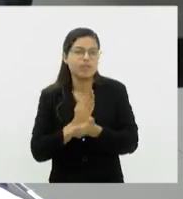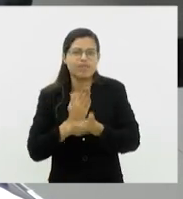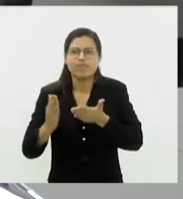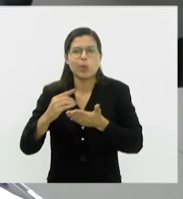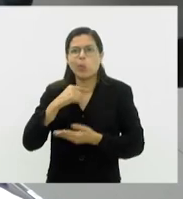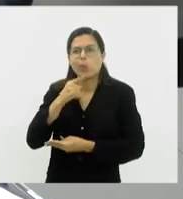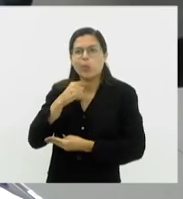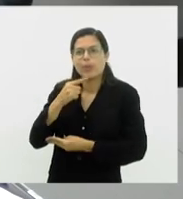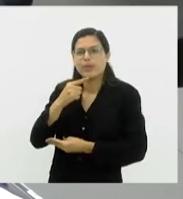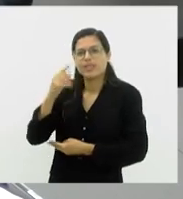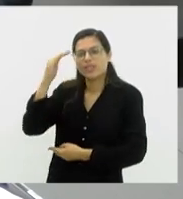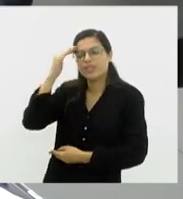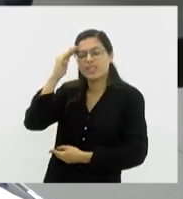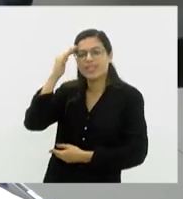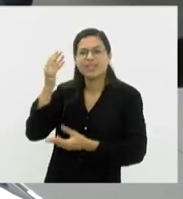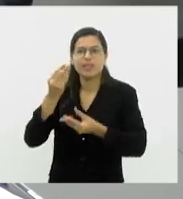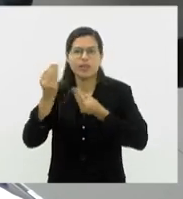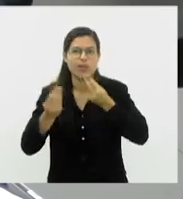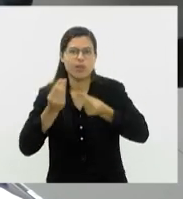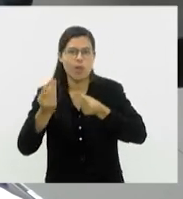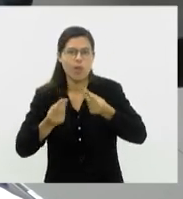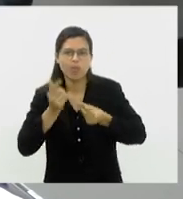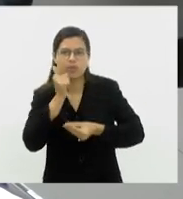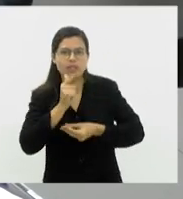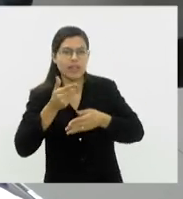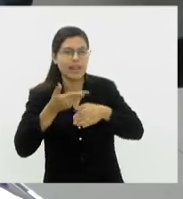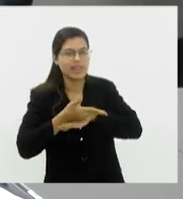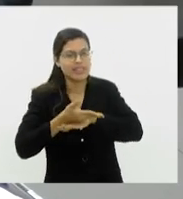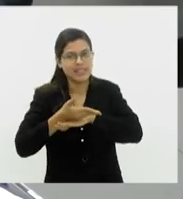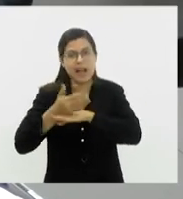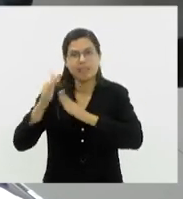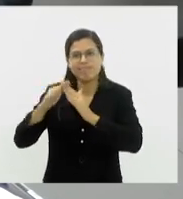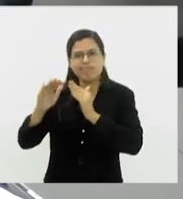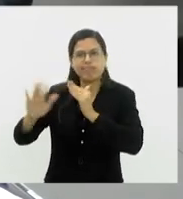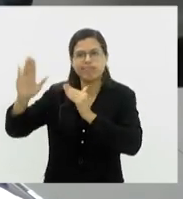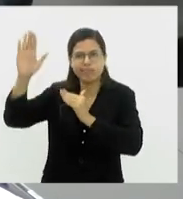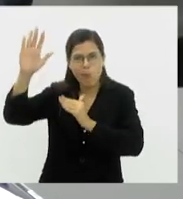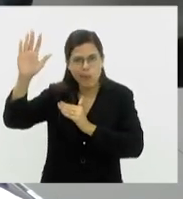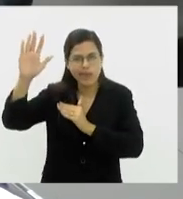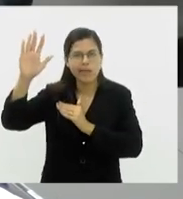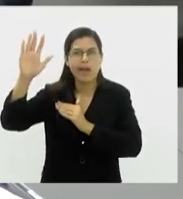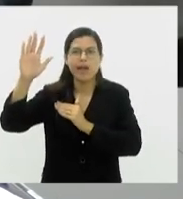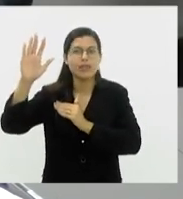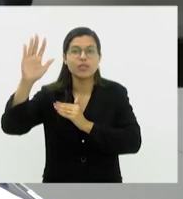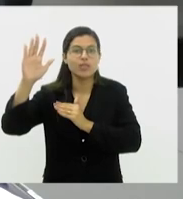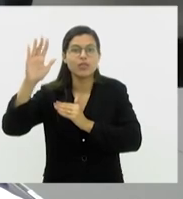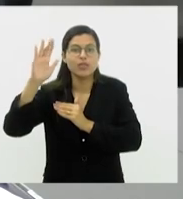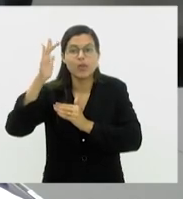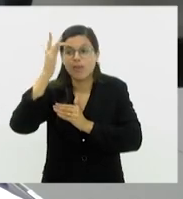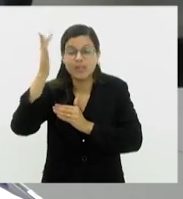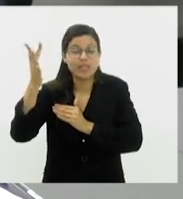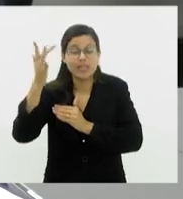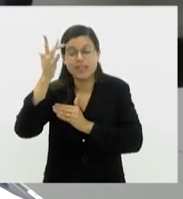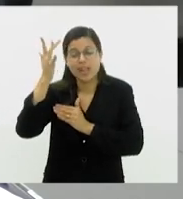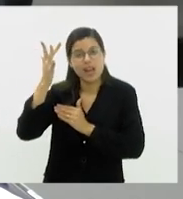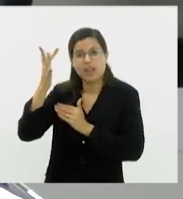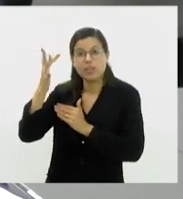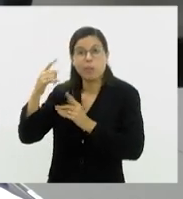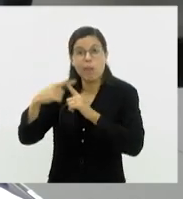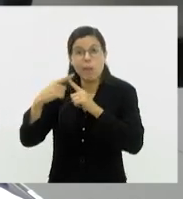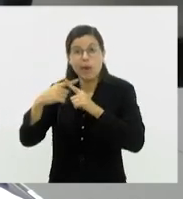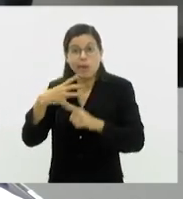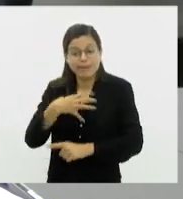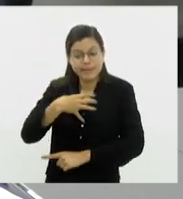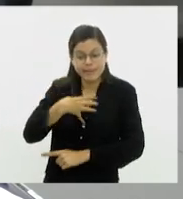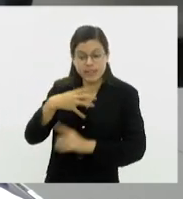como se consegue entrar numa numa comunidade eh com facilidade porque eu tenho uma dificuldade